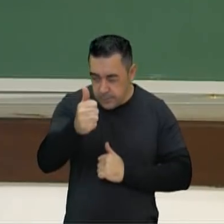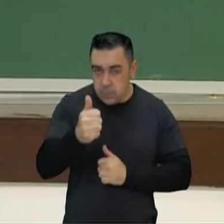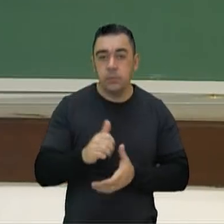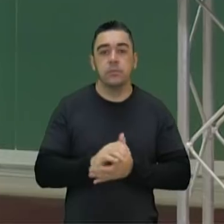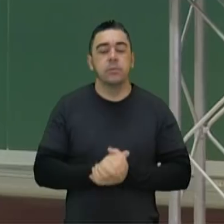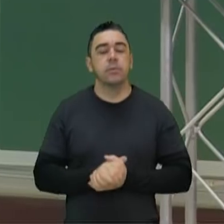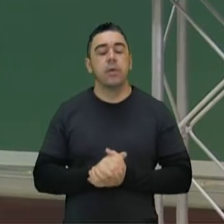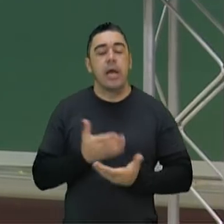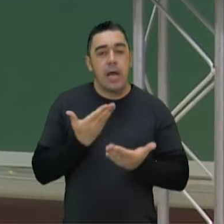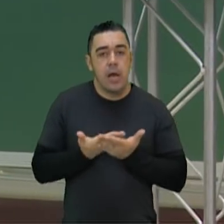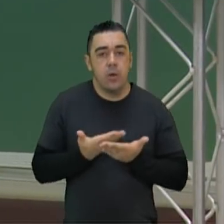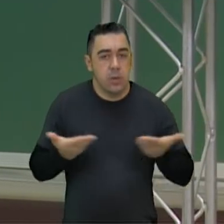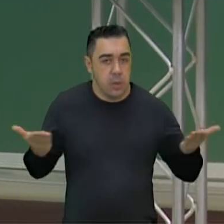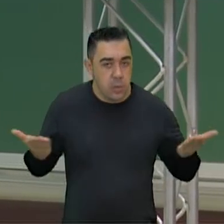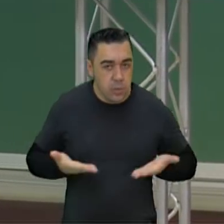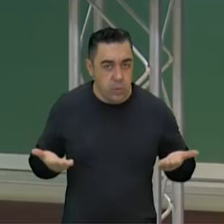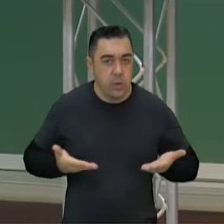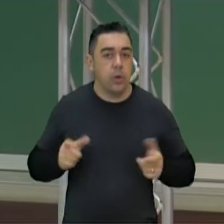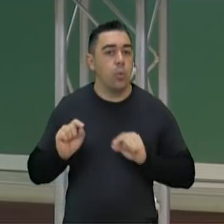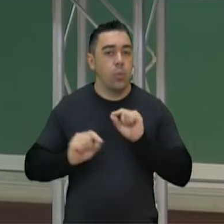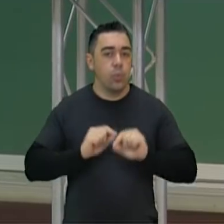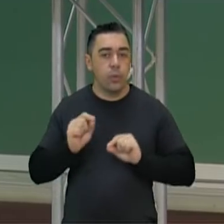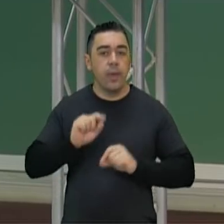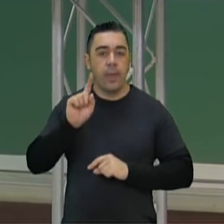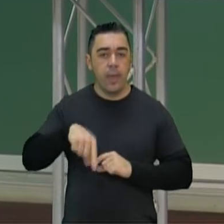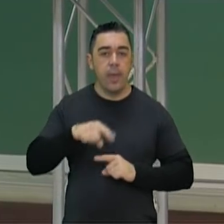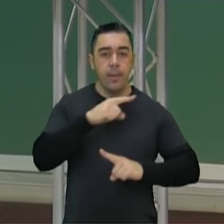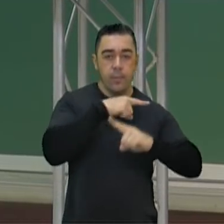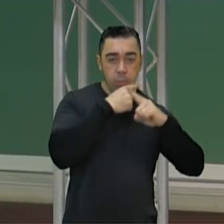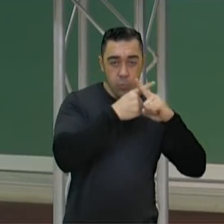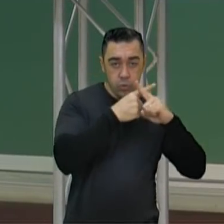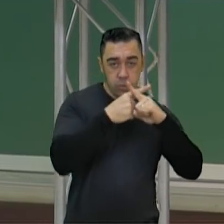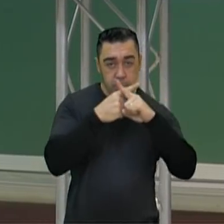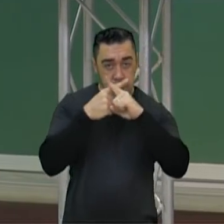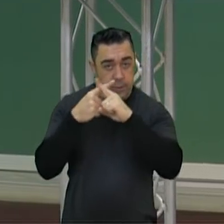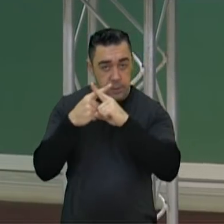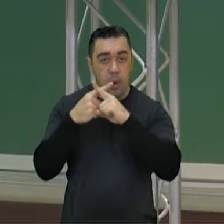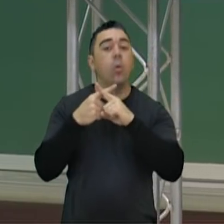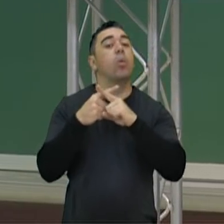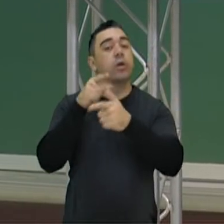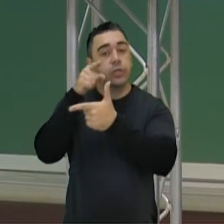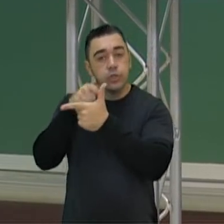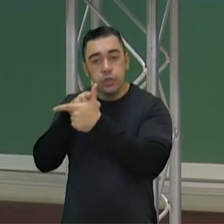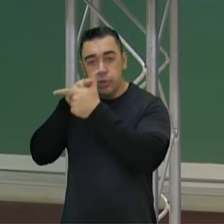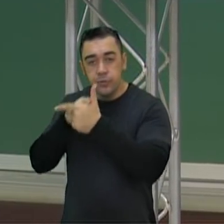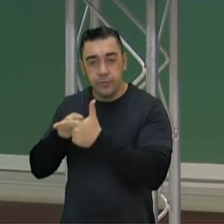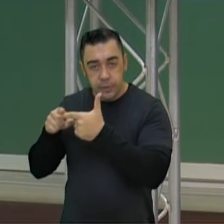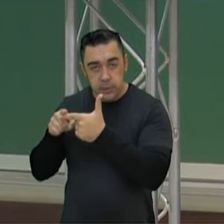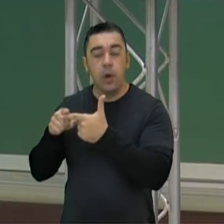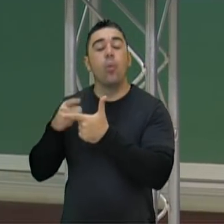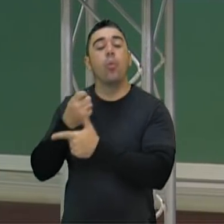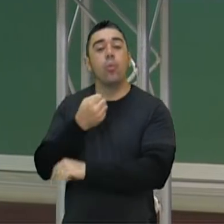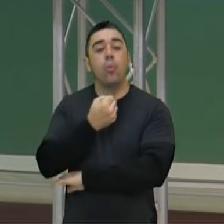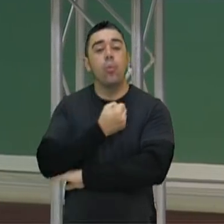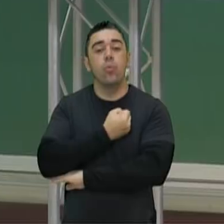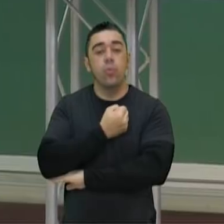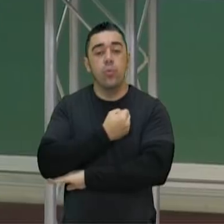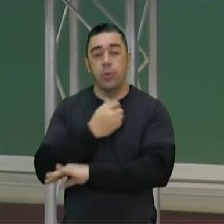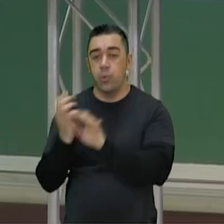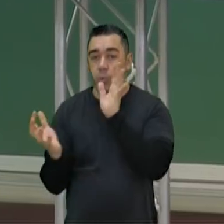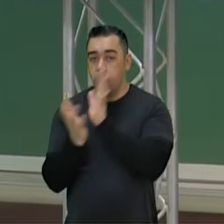de hoje, ela vai tratar sobre multiplicação e divisão de números